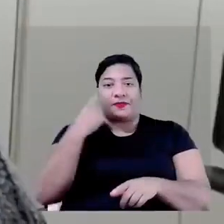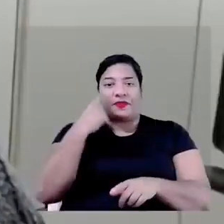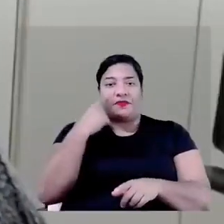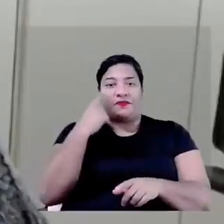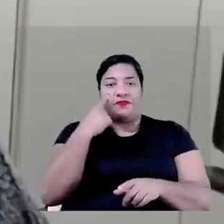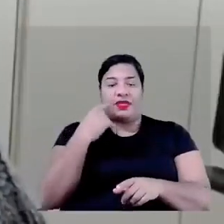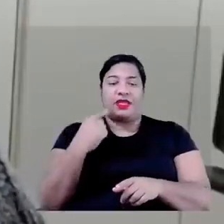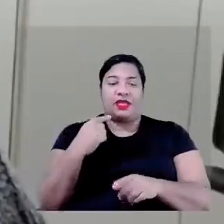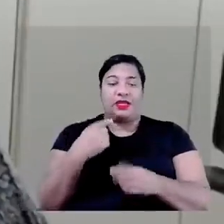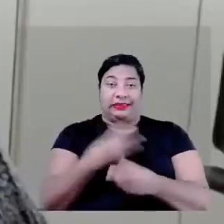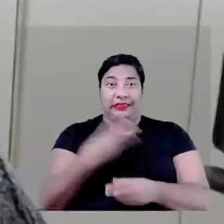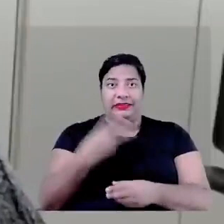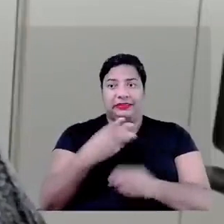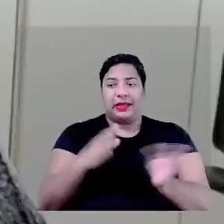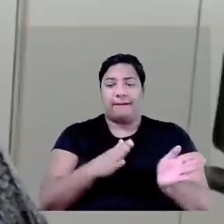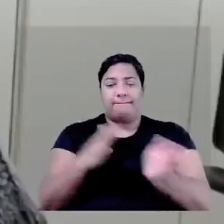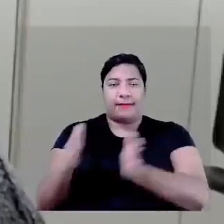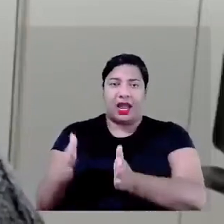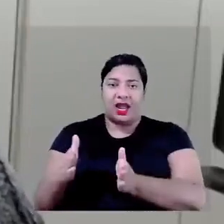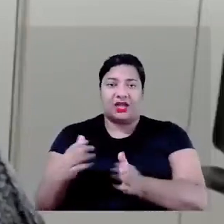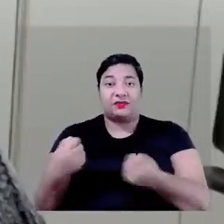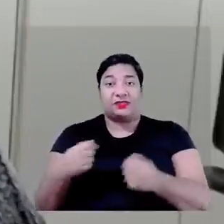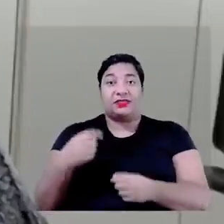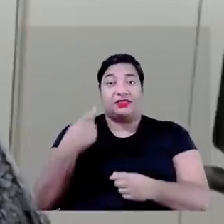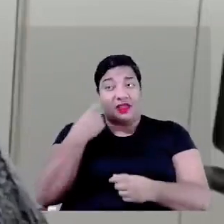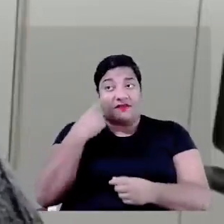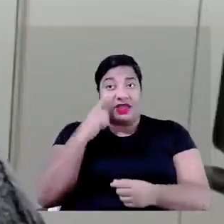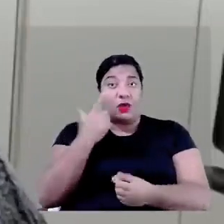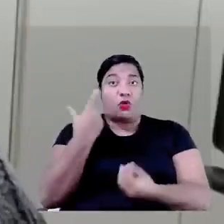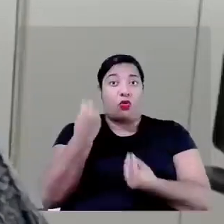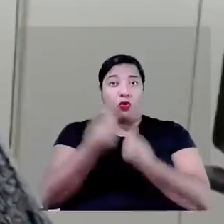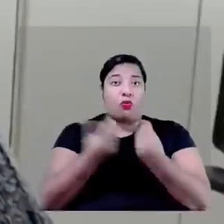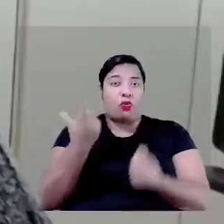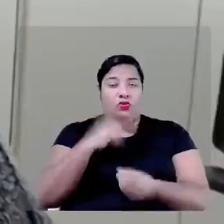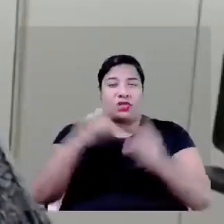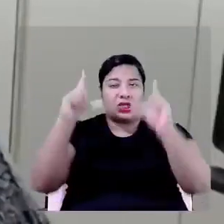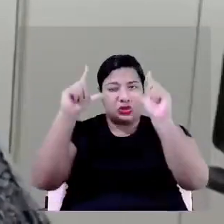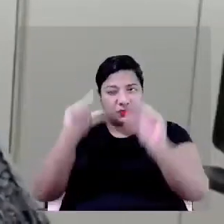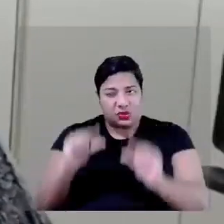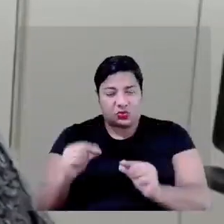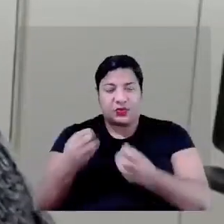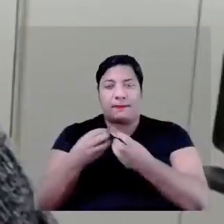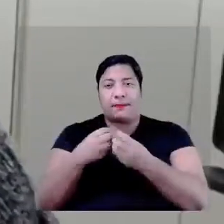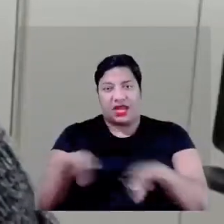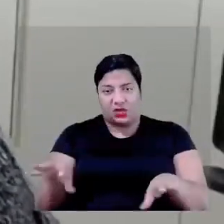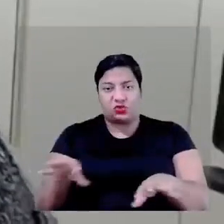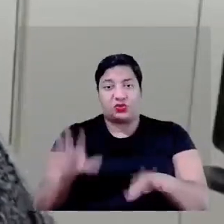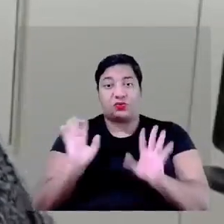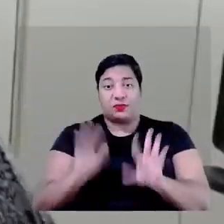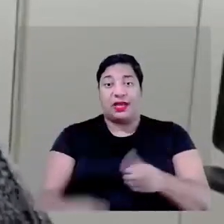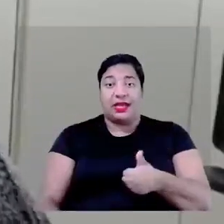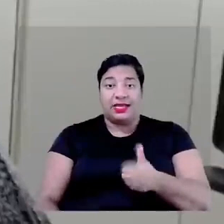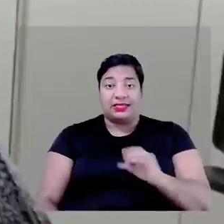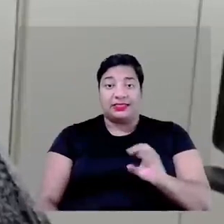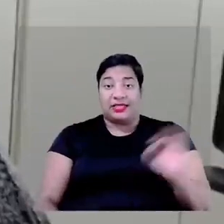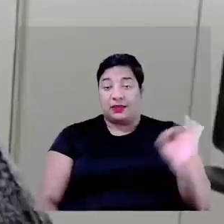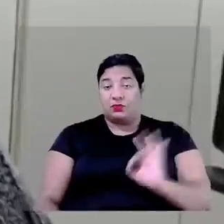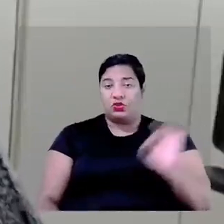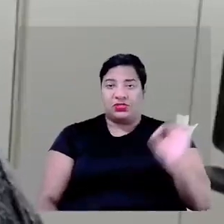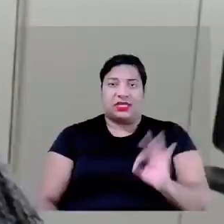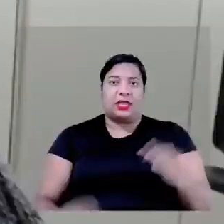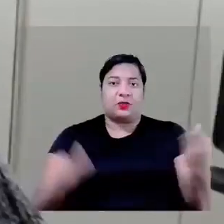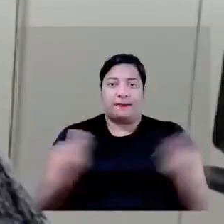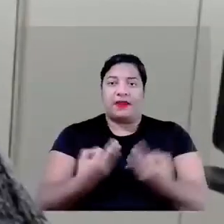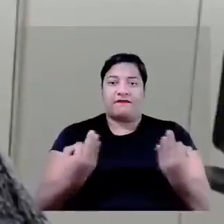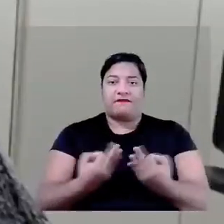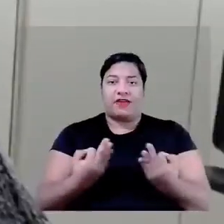Então, a gente trabalha mais nesse sentido de minimizar os impactos, ainda que eles não sejam 100% perfeitos